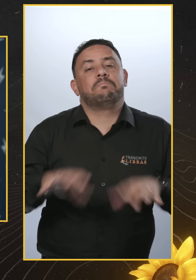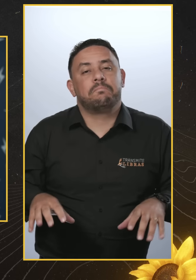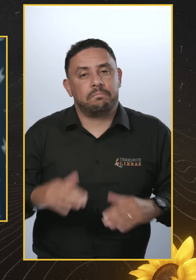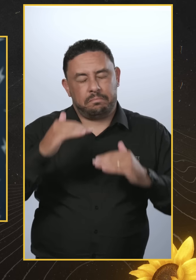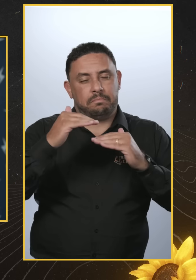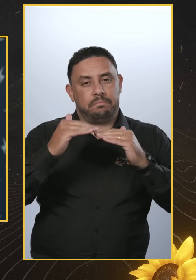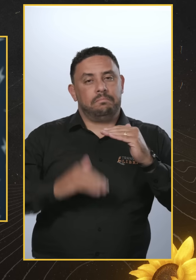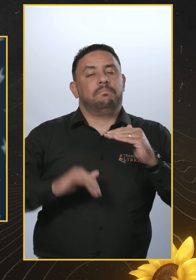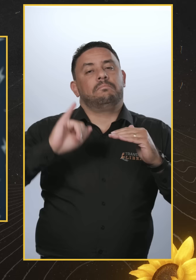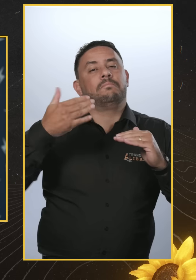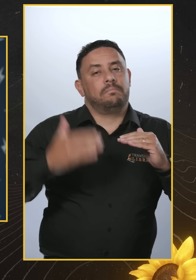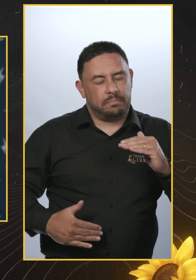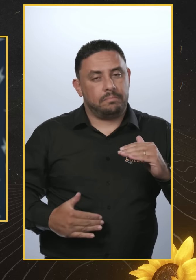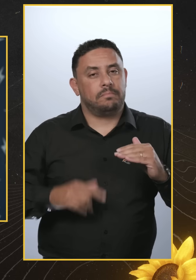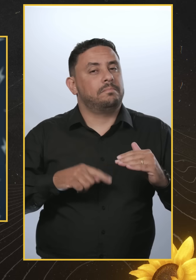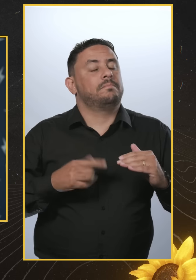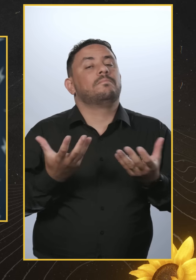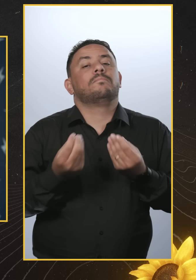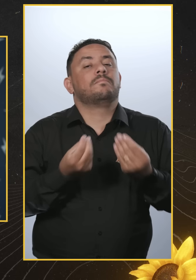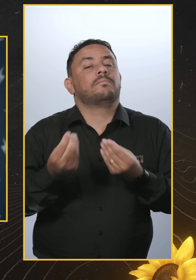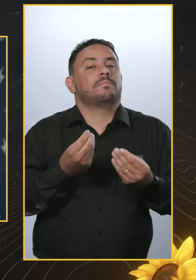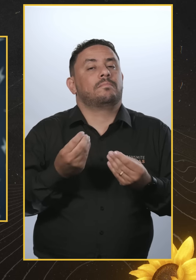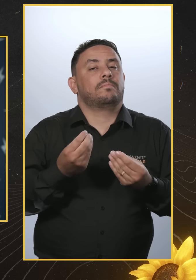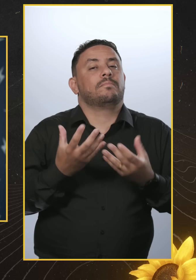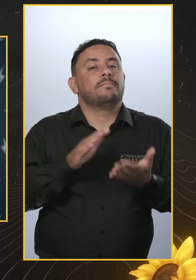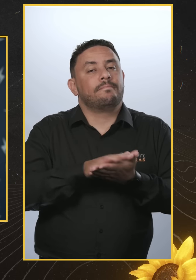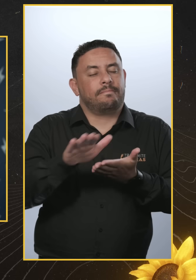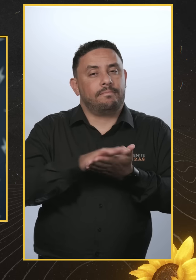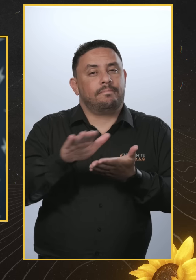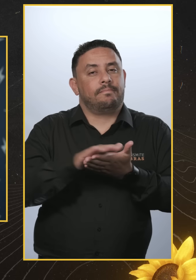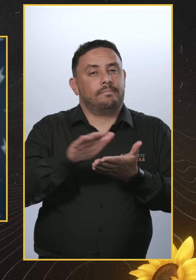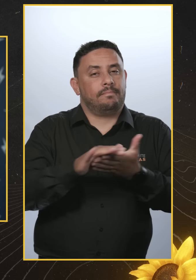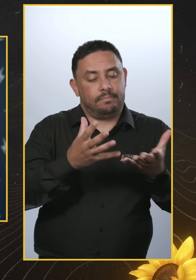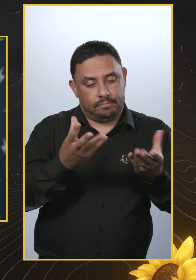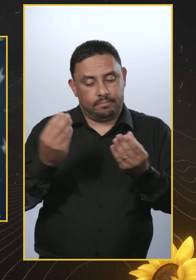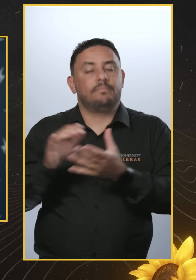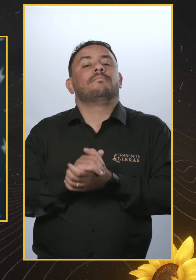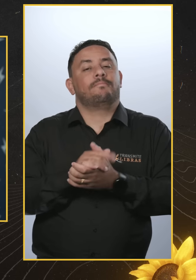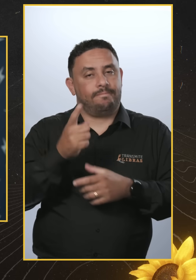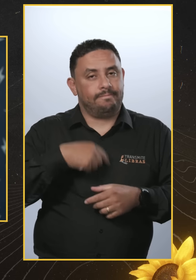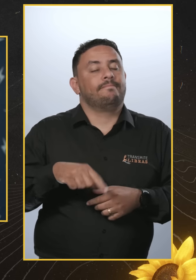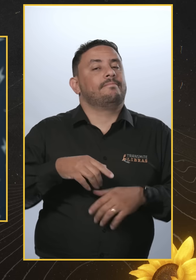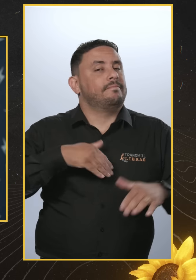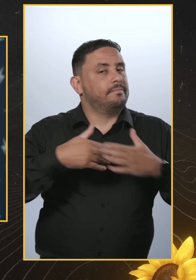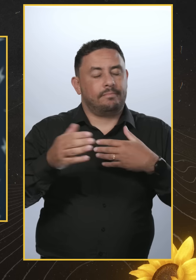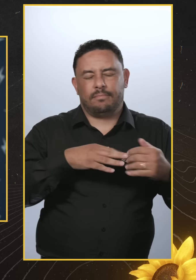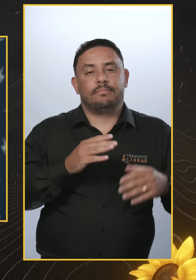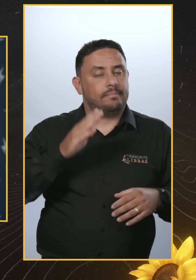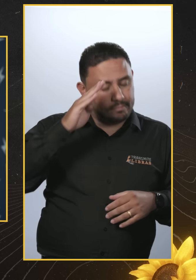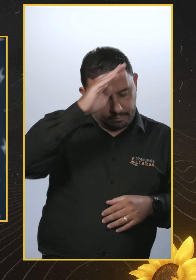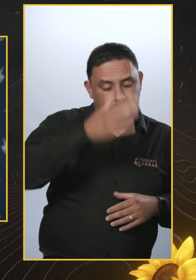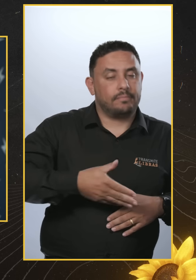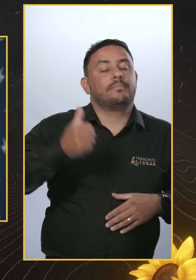baixar a taxa de juro e não vai eles não são austeros eles gastam dinheiro adoidado isso a gente Independente de gostar do bolsonaro não foi o